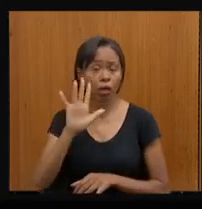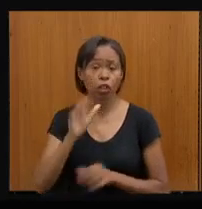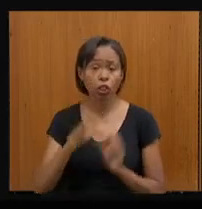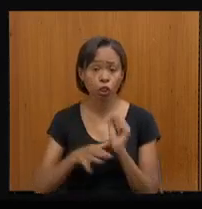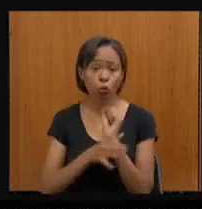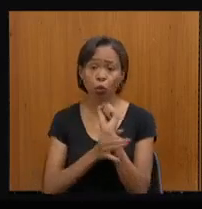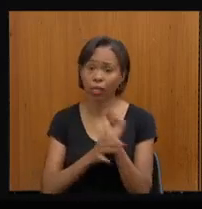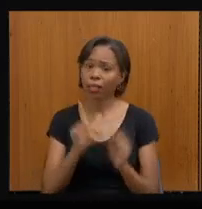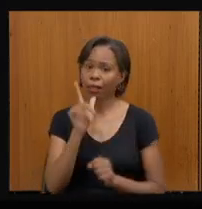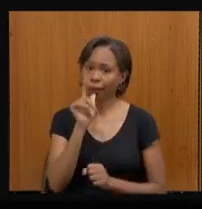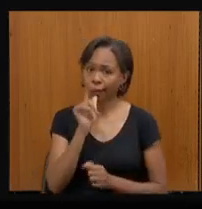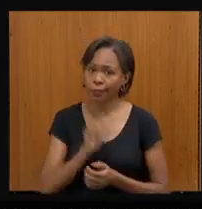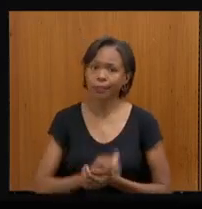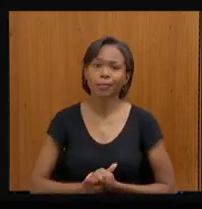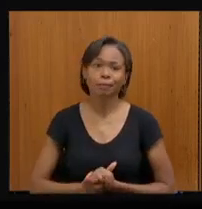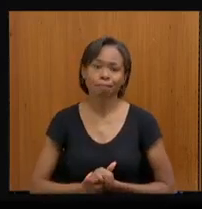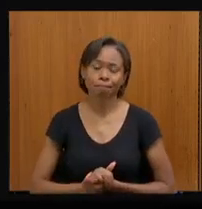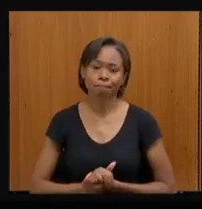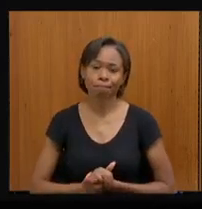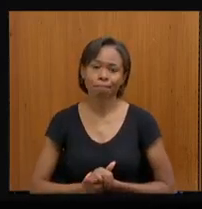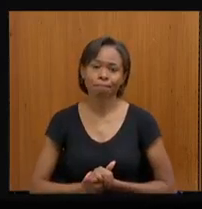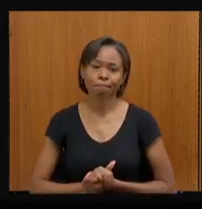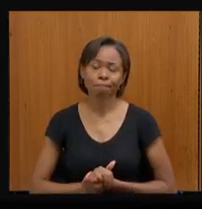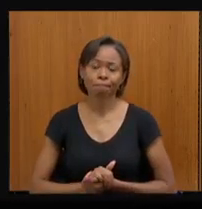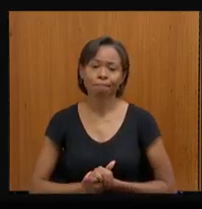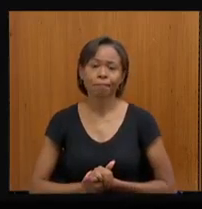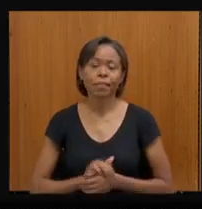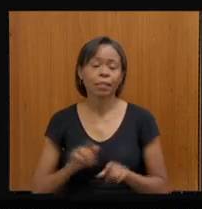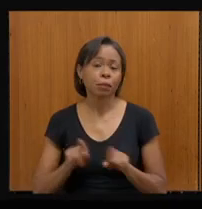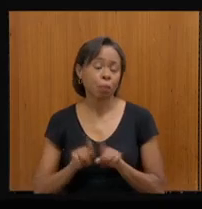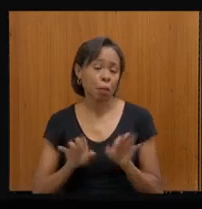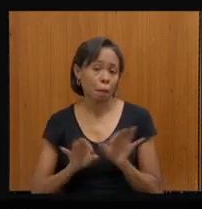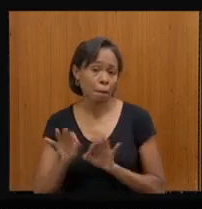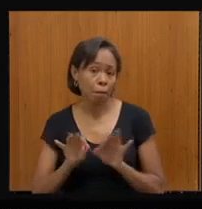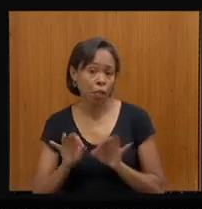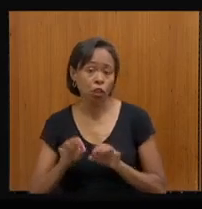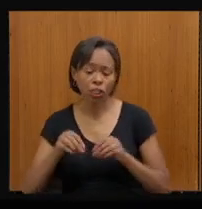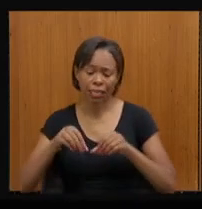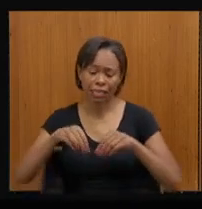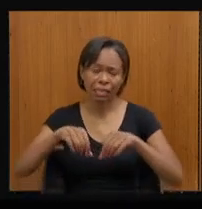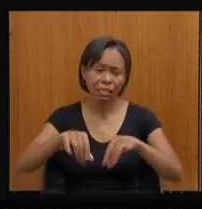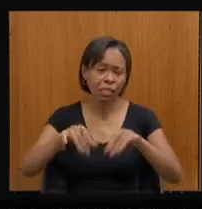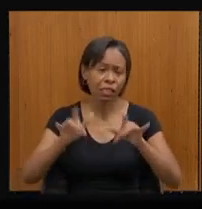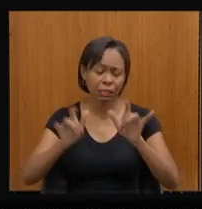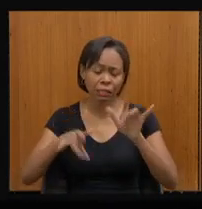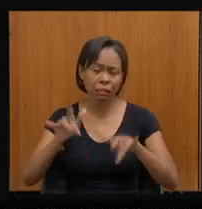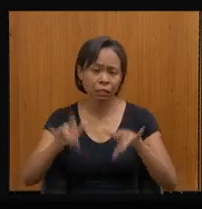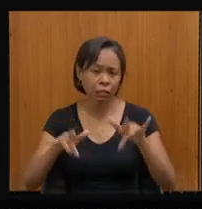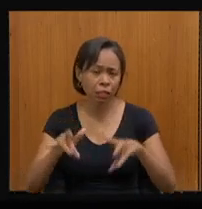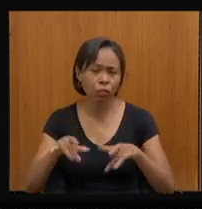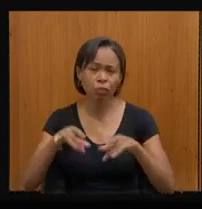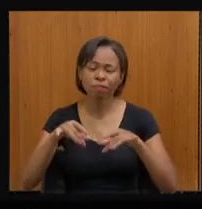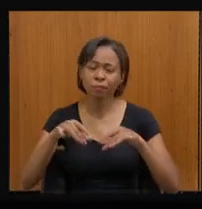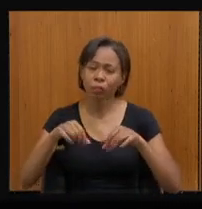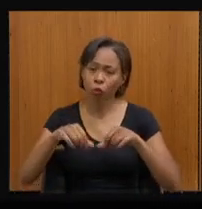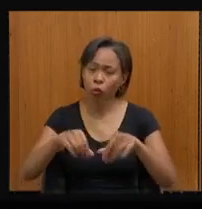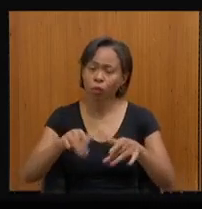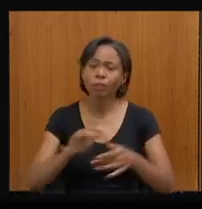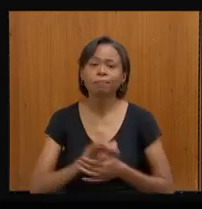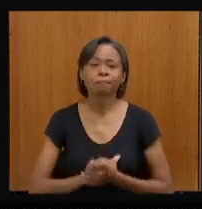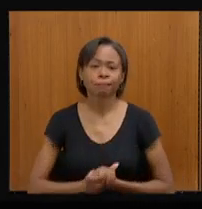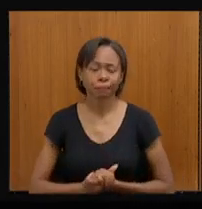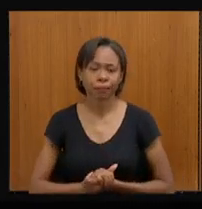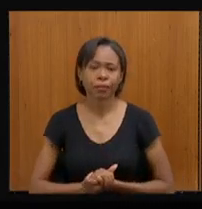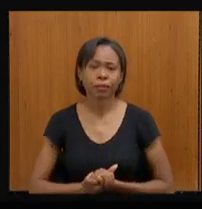Plano Nacional de saneamento básico Plano Nacional de resíduos sólidos Plano Nacional de recursos hídricos